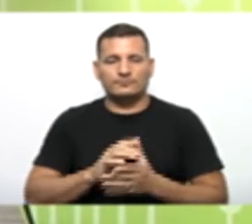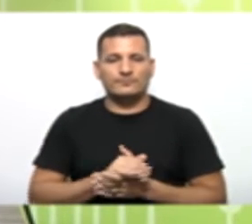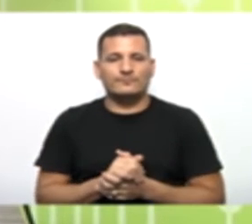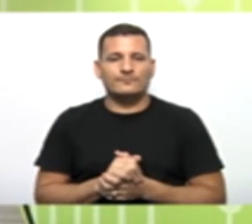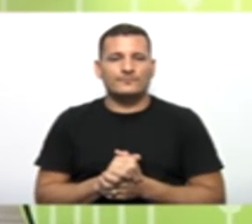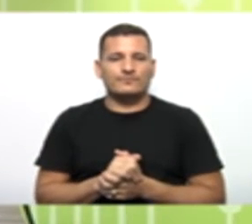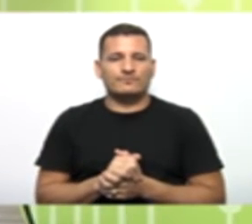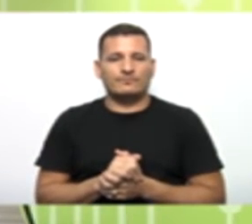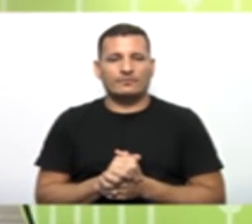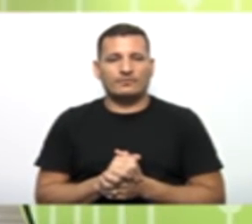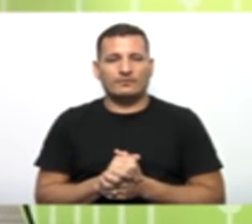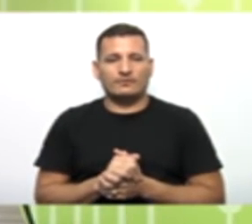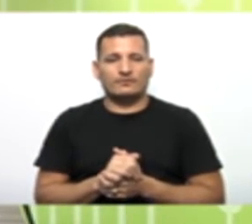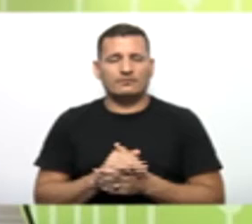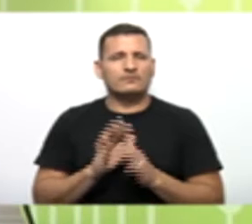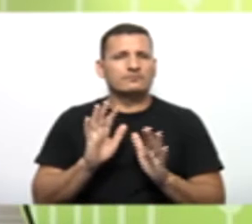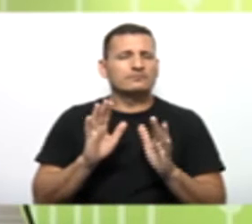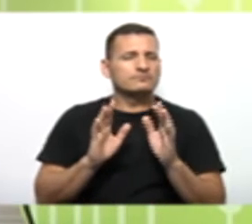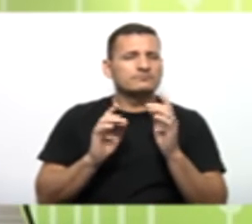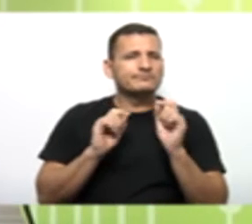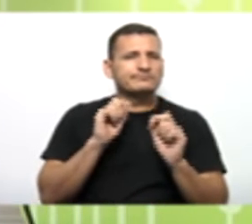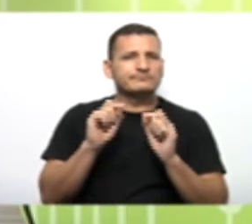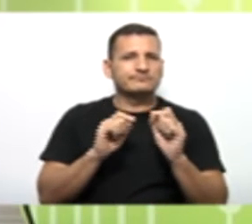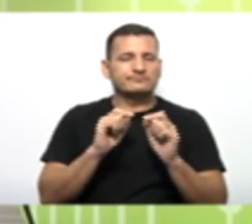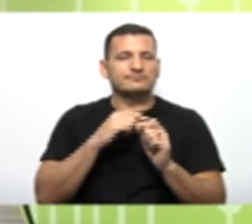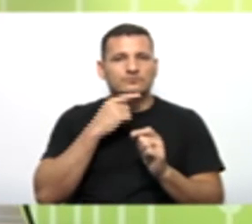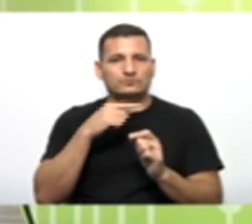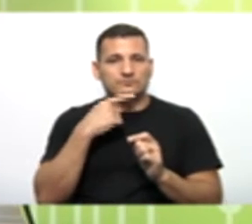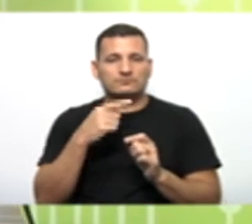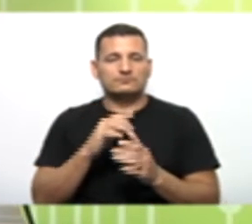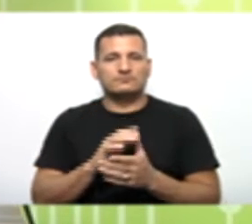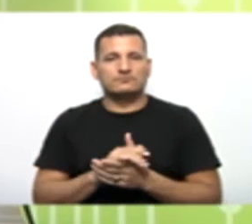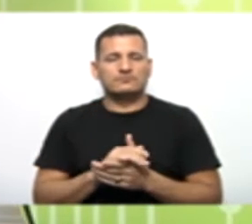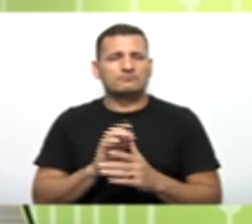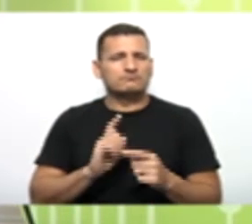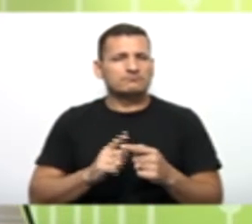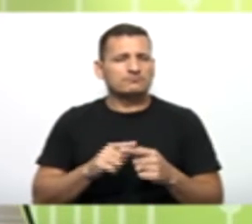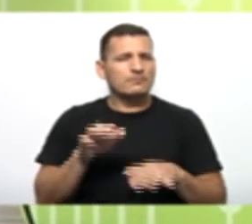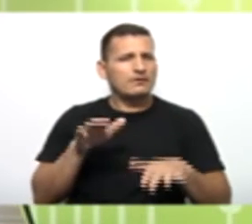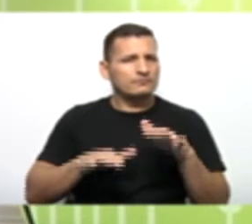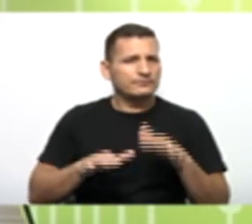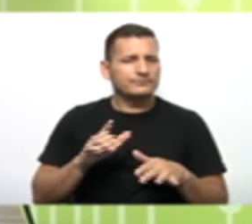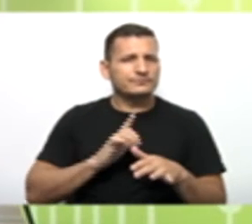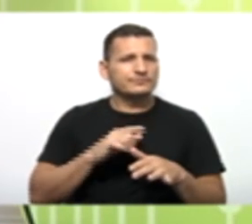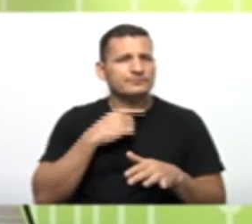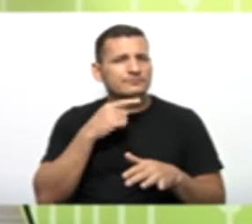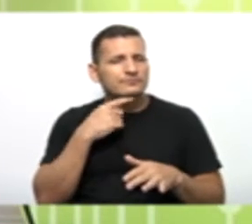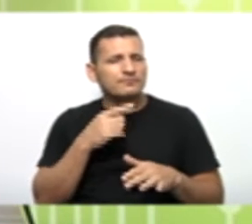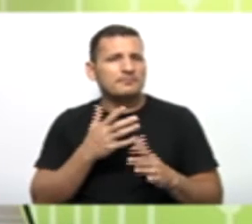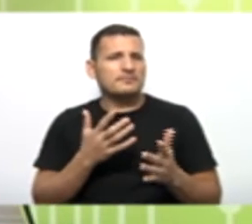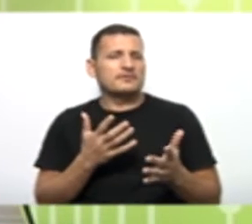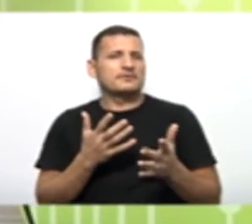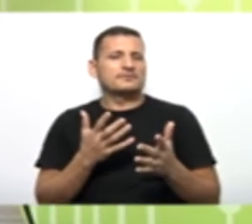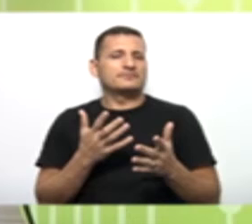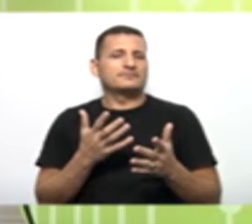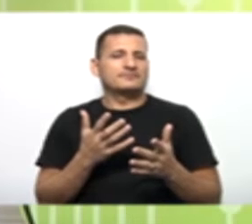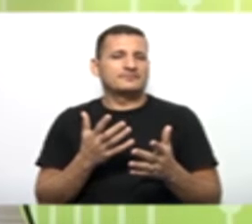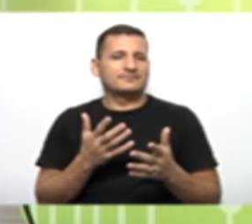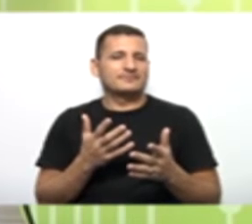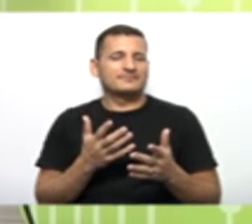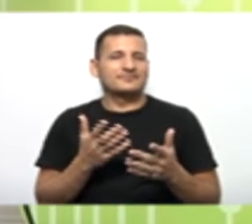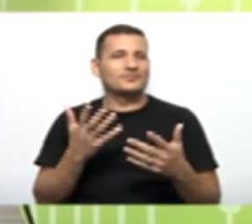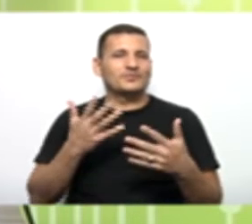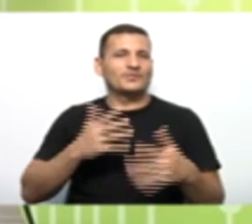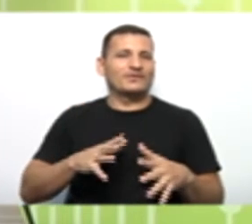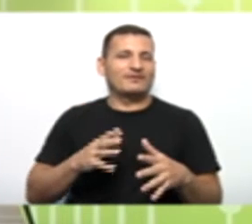É interessante quando se fala de dúvidas, porque muitas vezes nós temos uma dúvida, mas nós não queremos deixar claro que nós